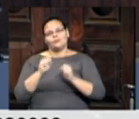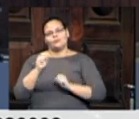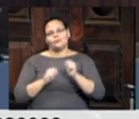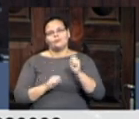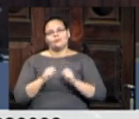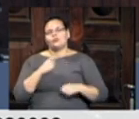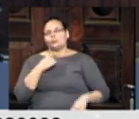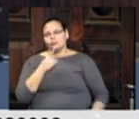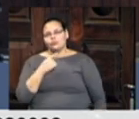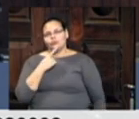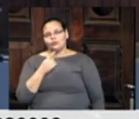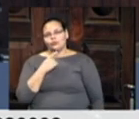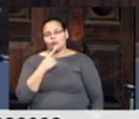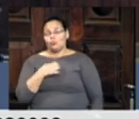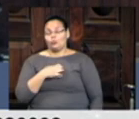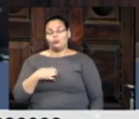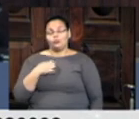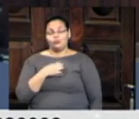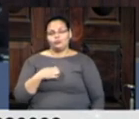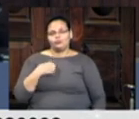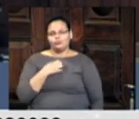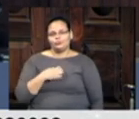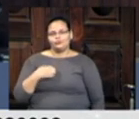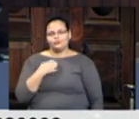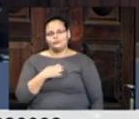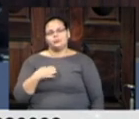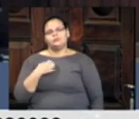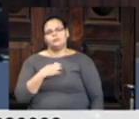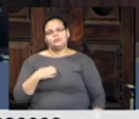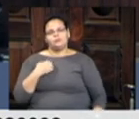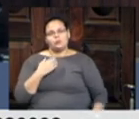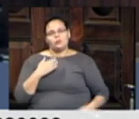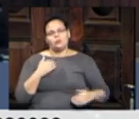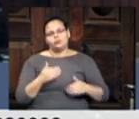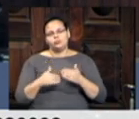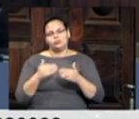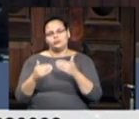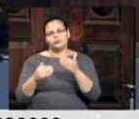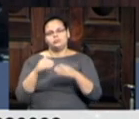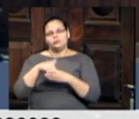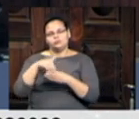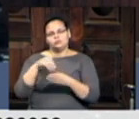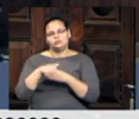das dúvidas que são suscitadas quanto ao processo eleitoral,